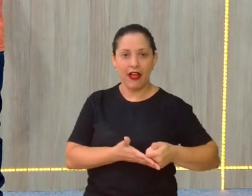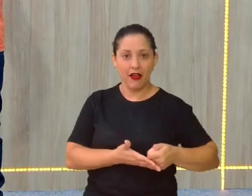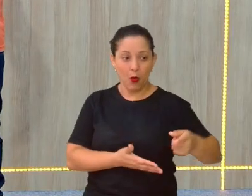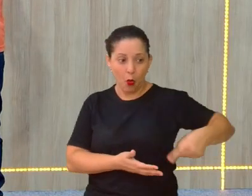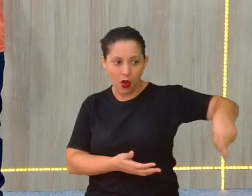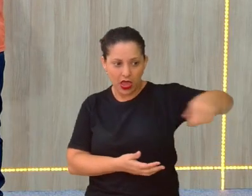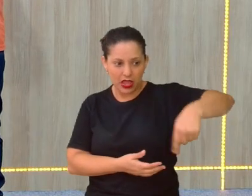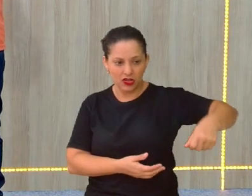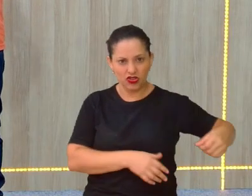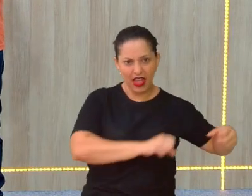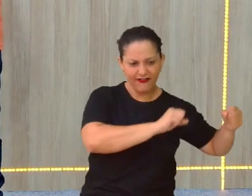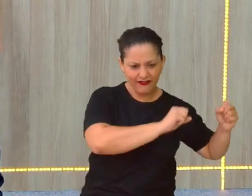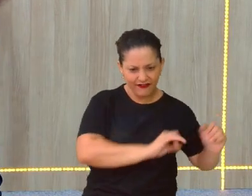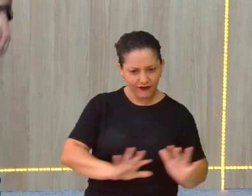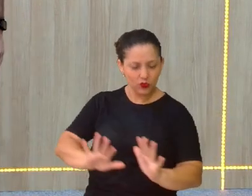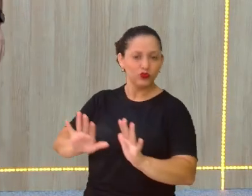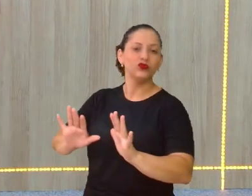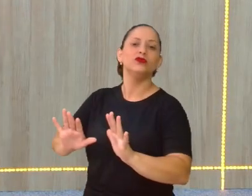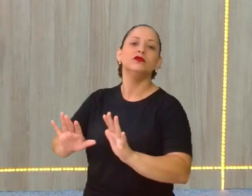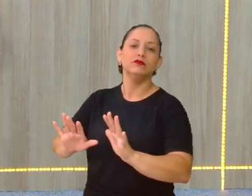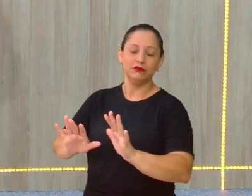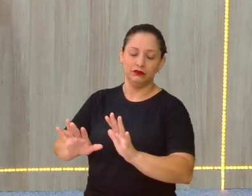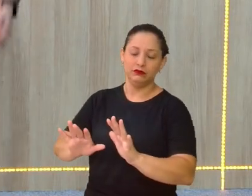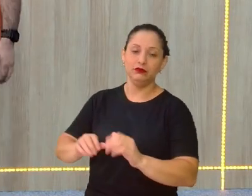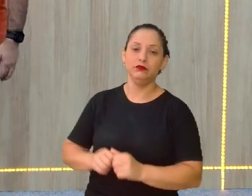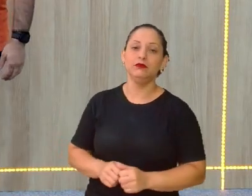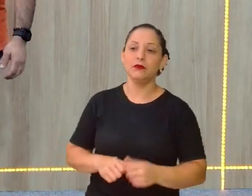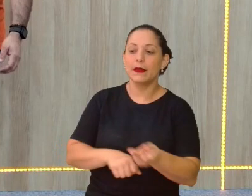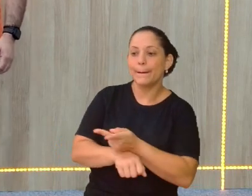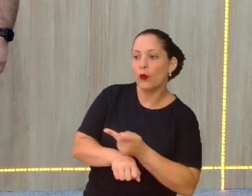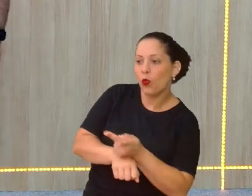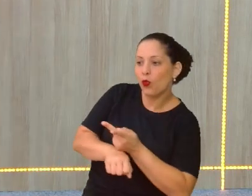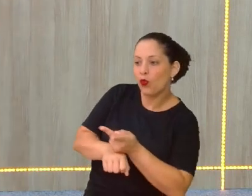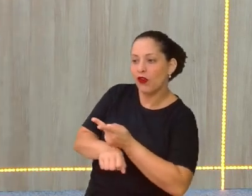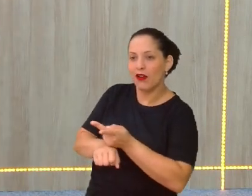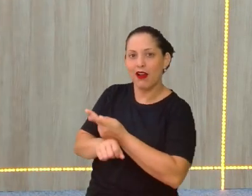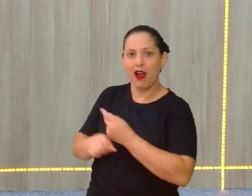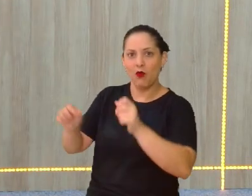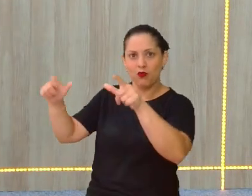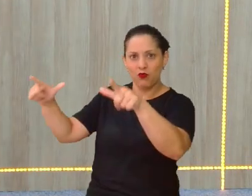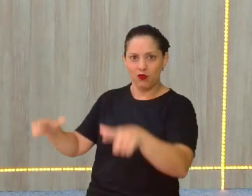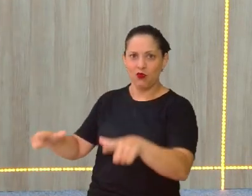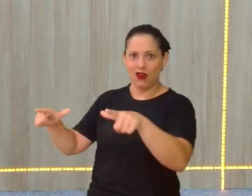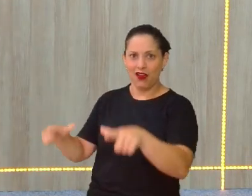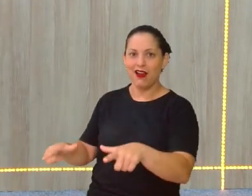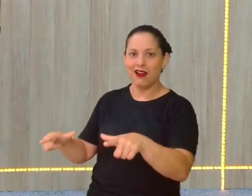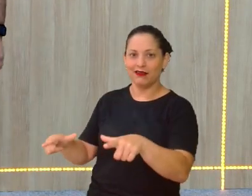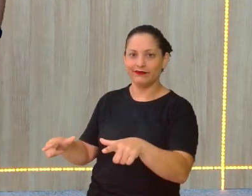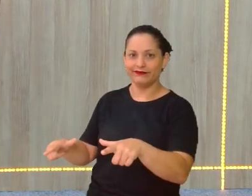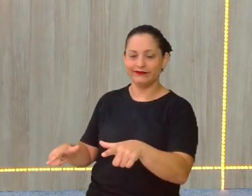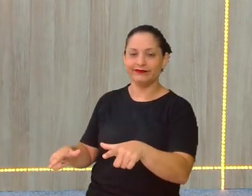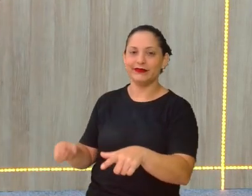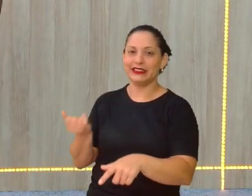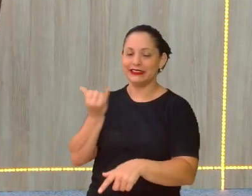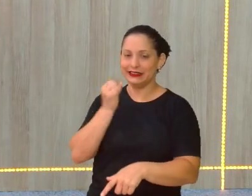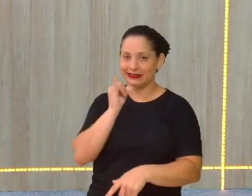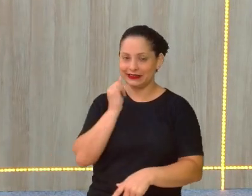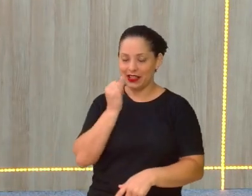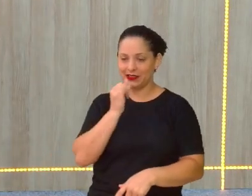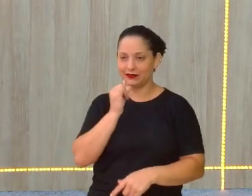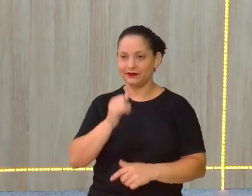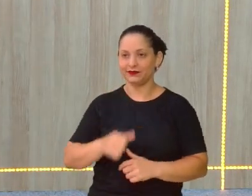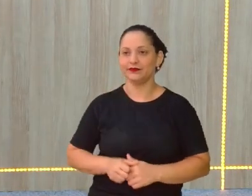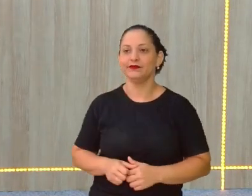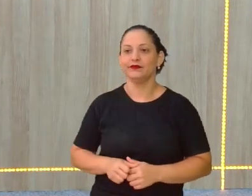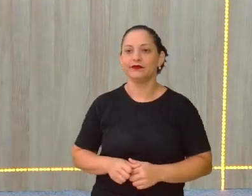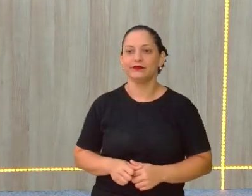das invasões. Nesse processo, né, alguns gregos terminam vindo aqui, ó, para a região da Península Itálica. Então aqui,